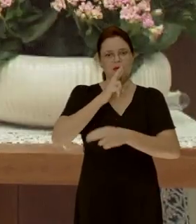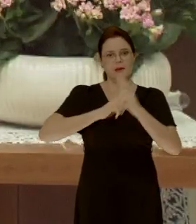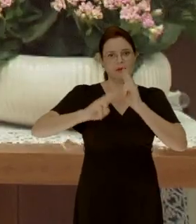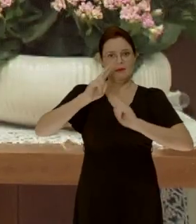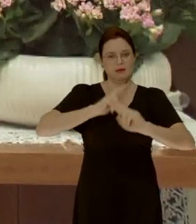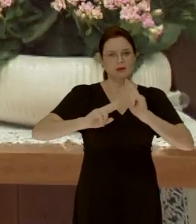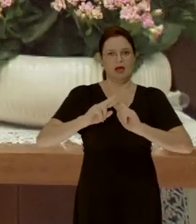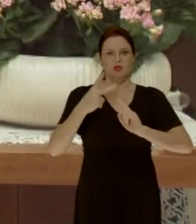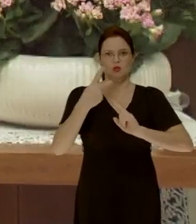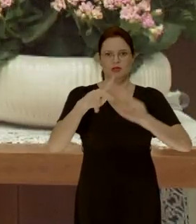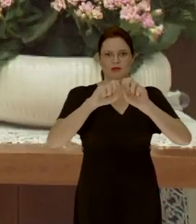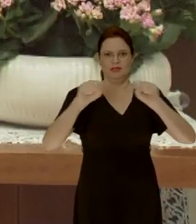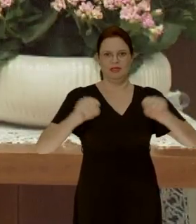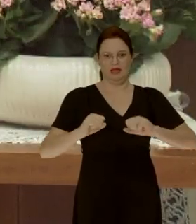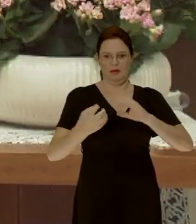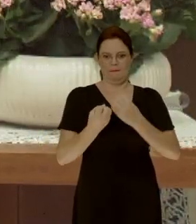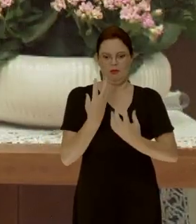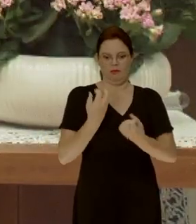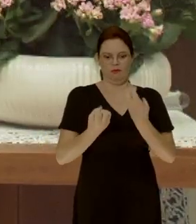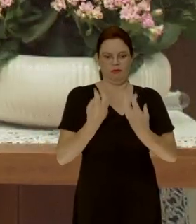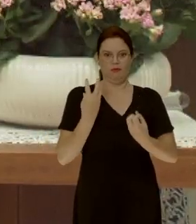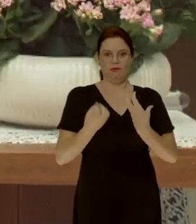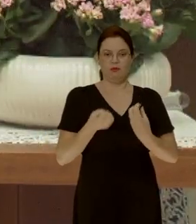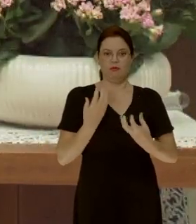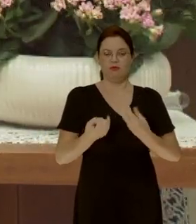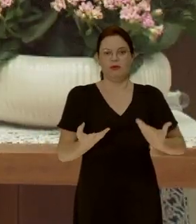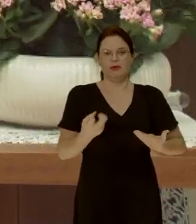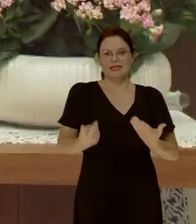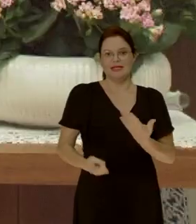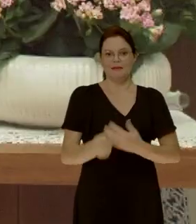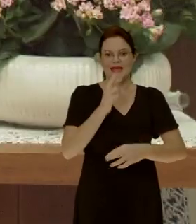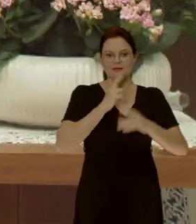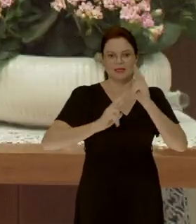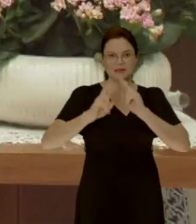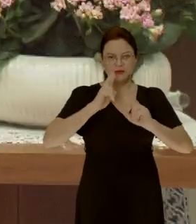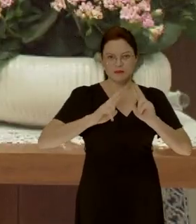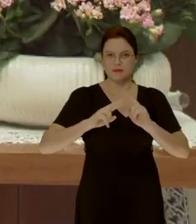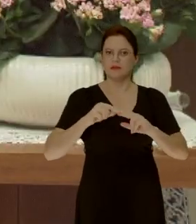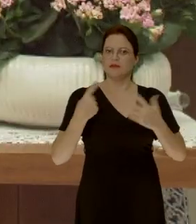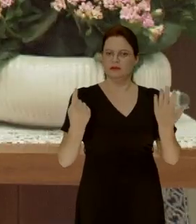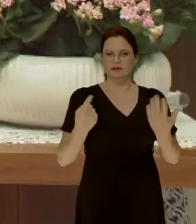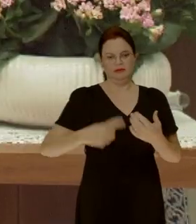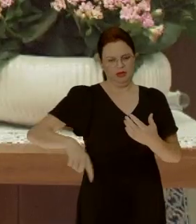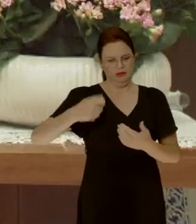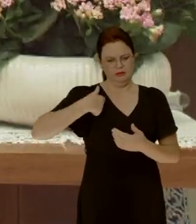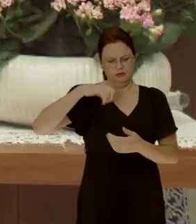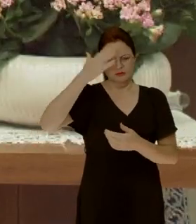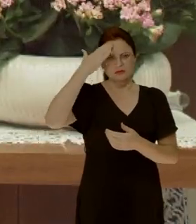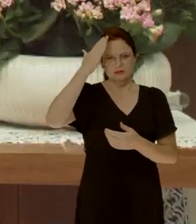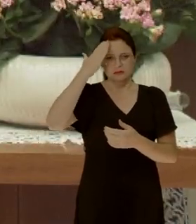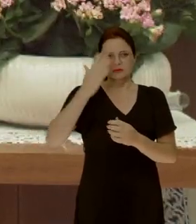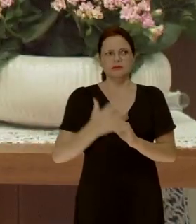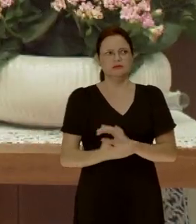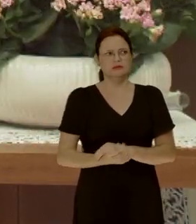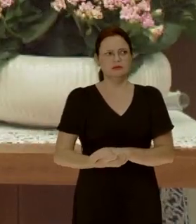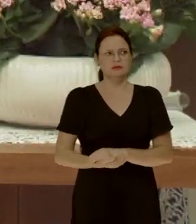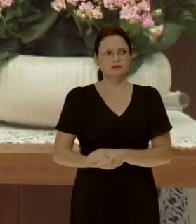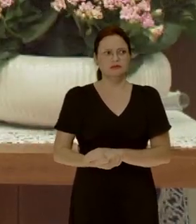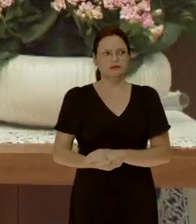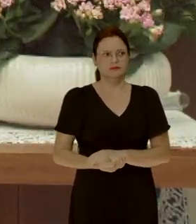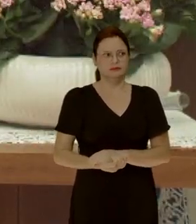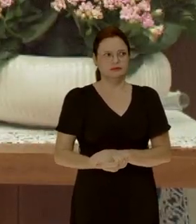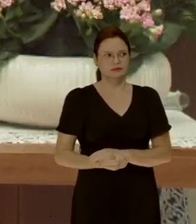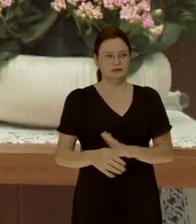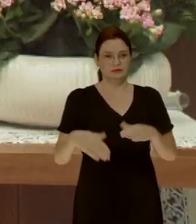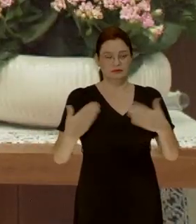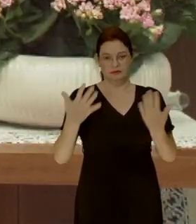seu sistema. E você toma conhecimento disso aqui. E chega no